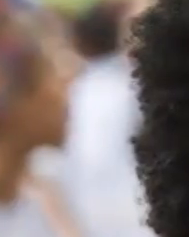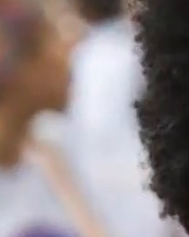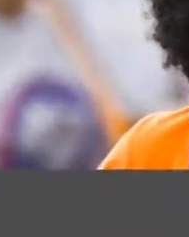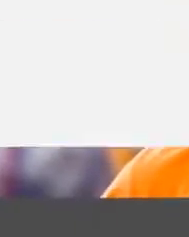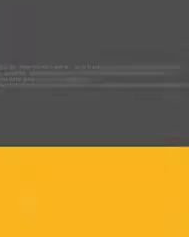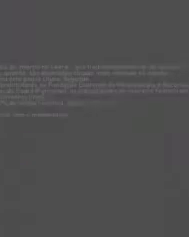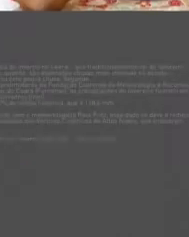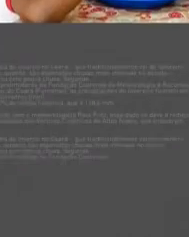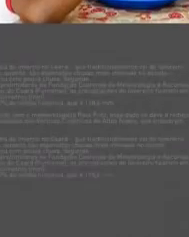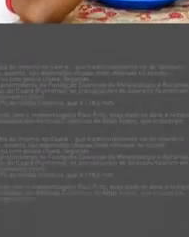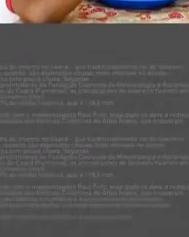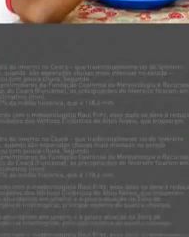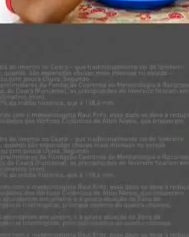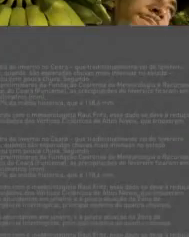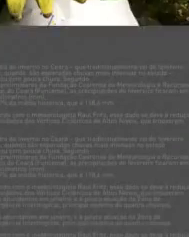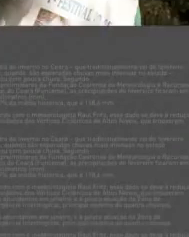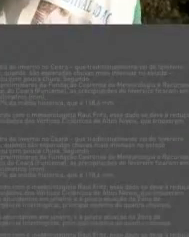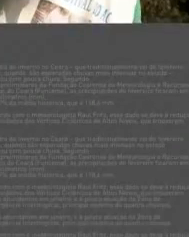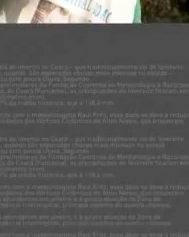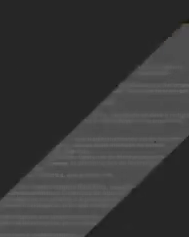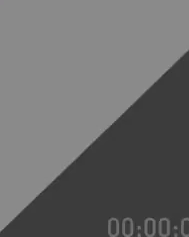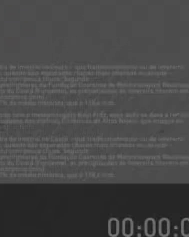E aí